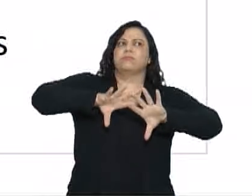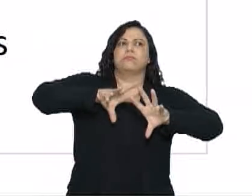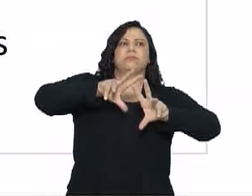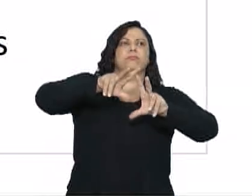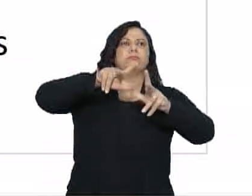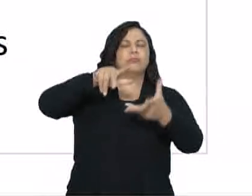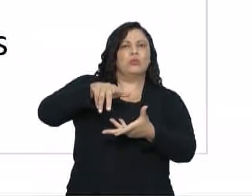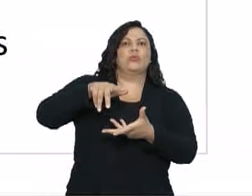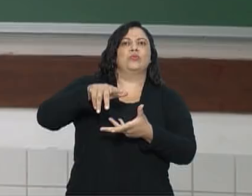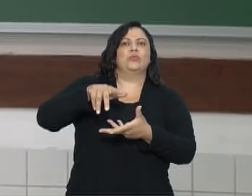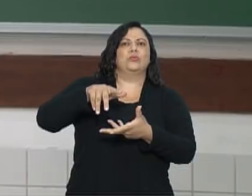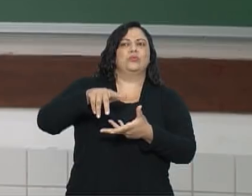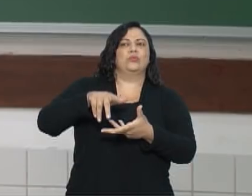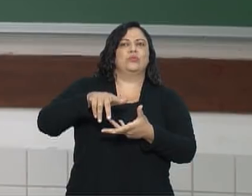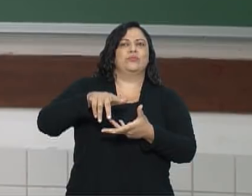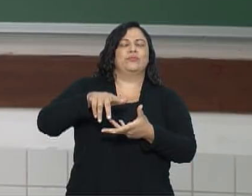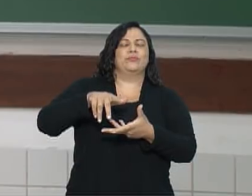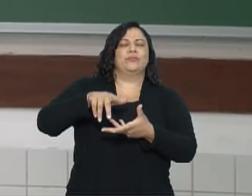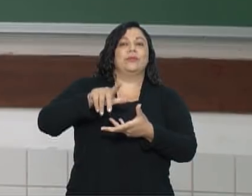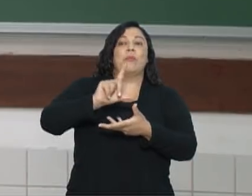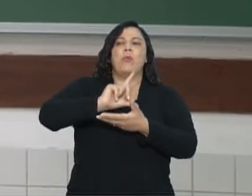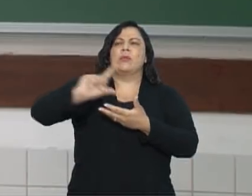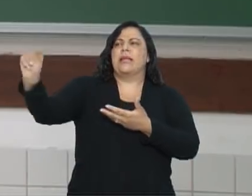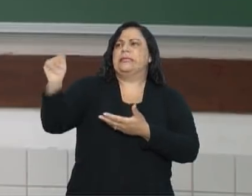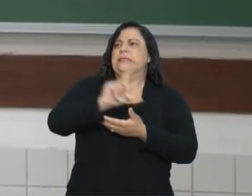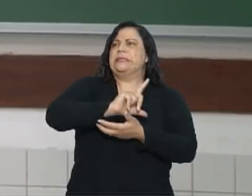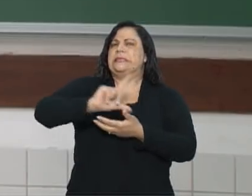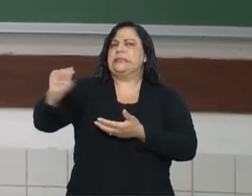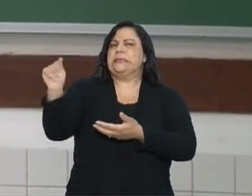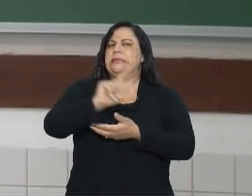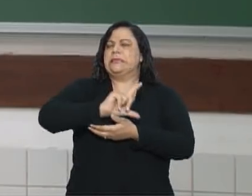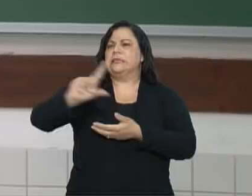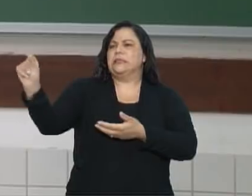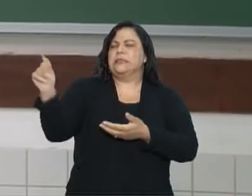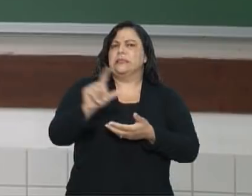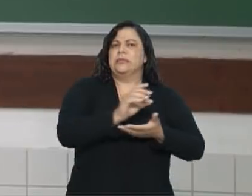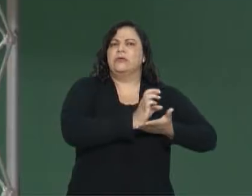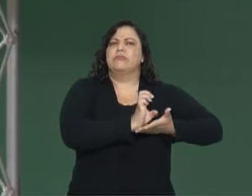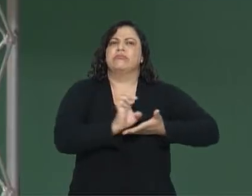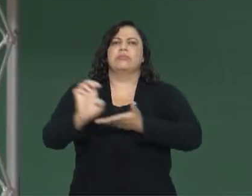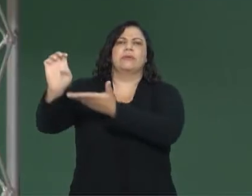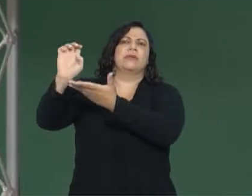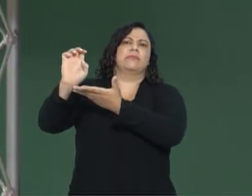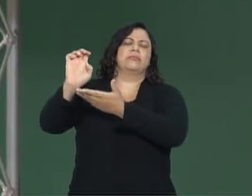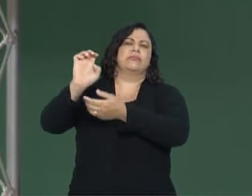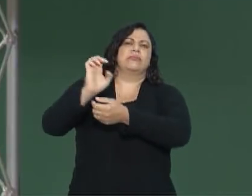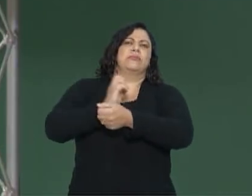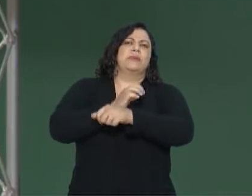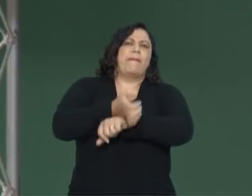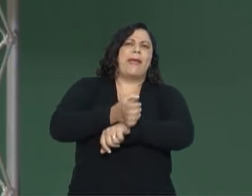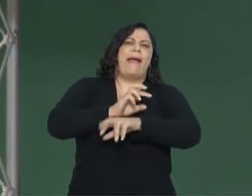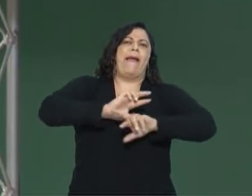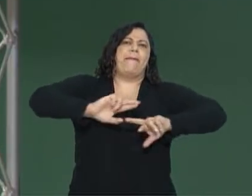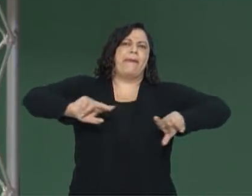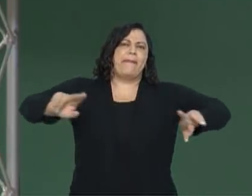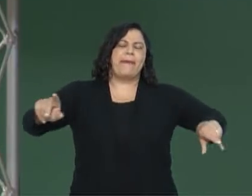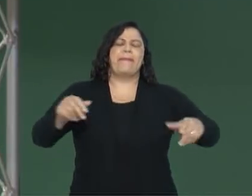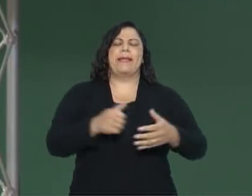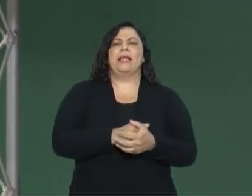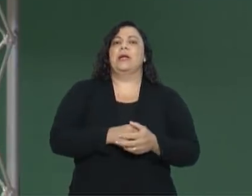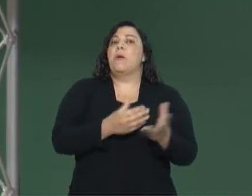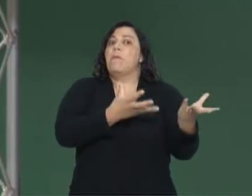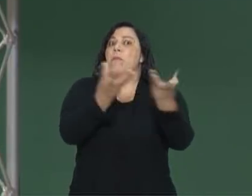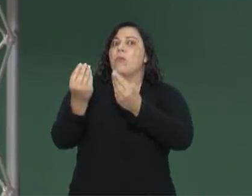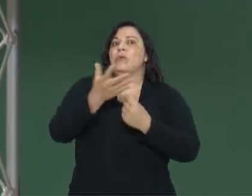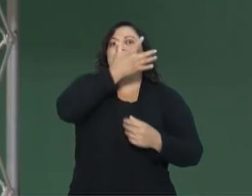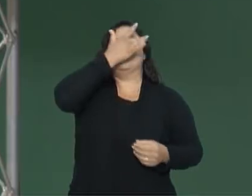um porto com grande saída de mercadorias, você entende que tem muita gente trabalhando